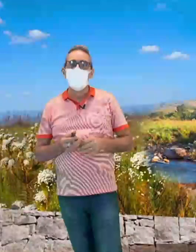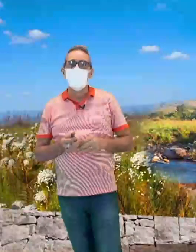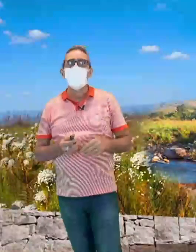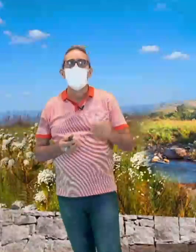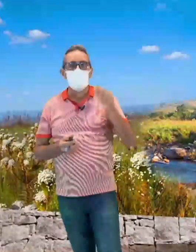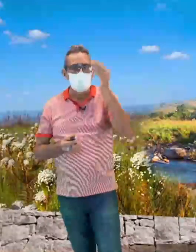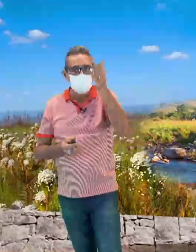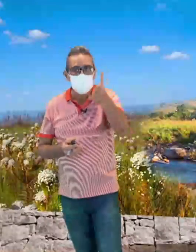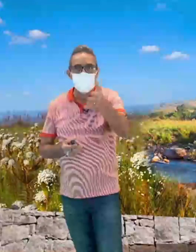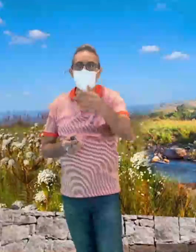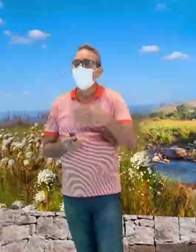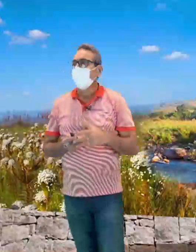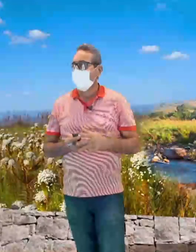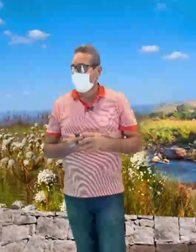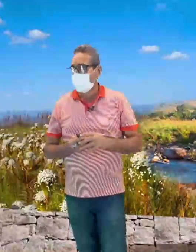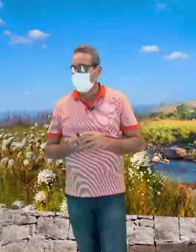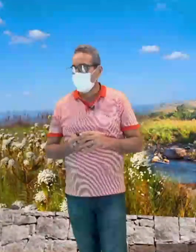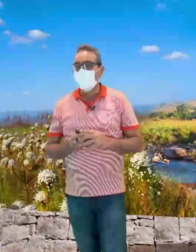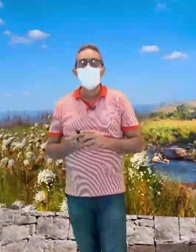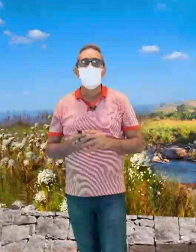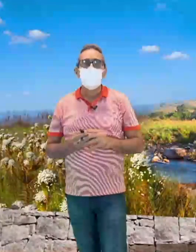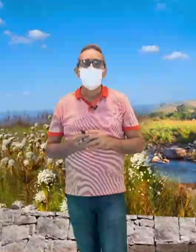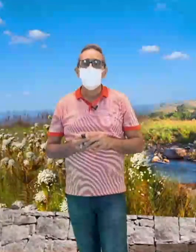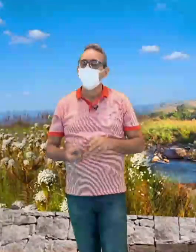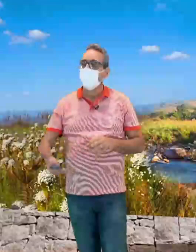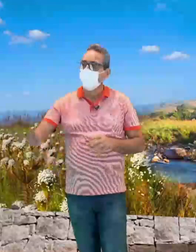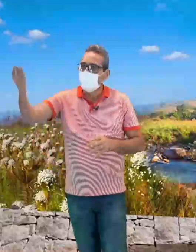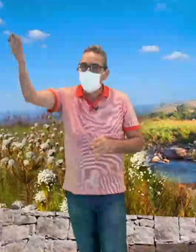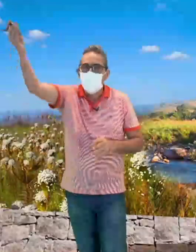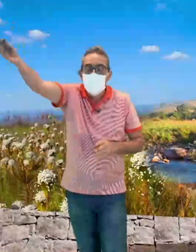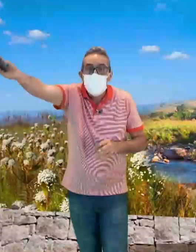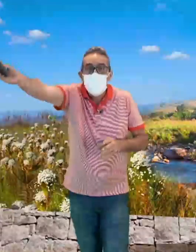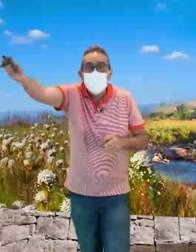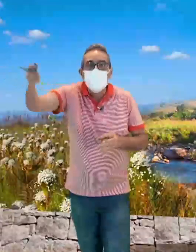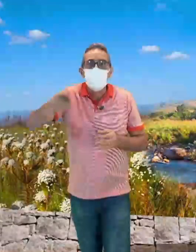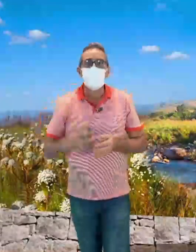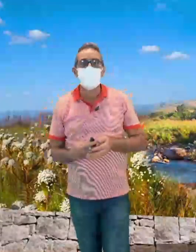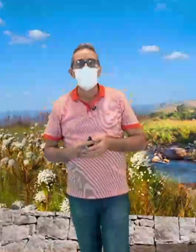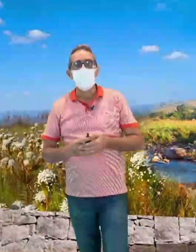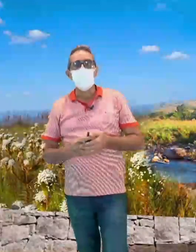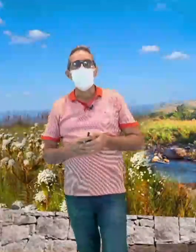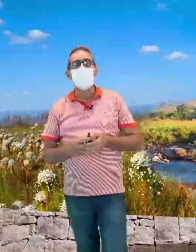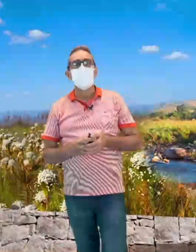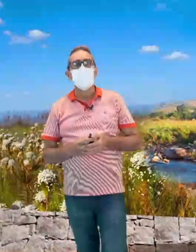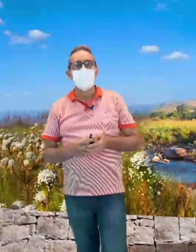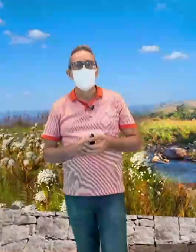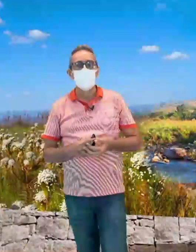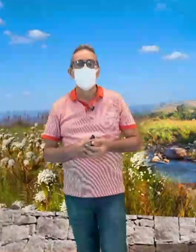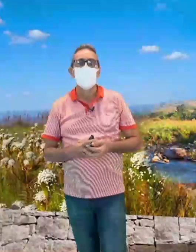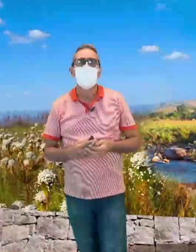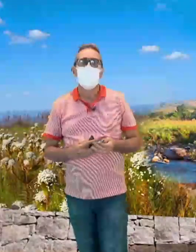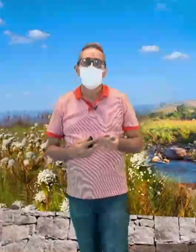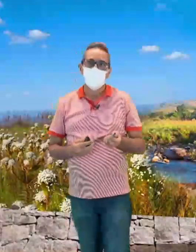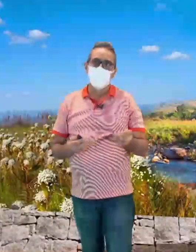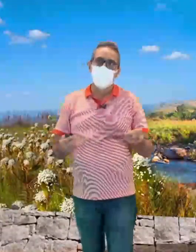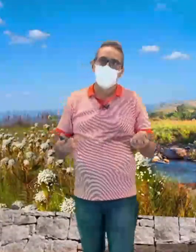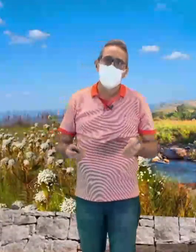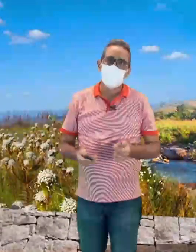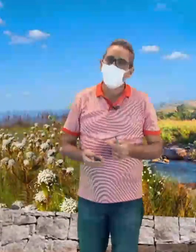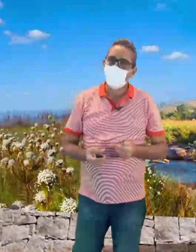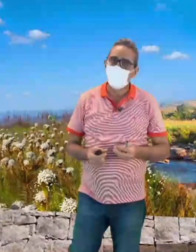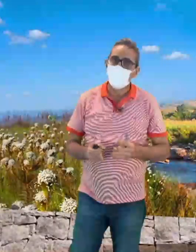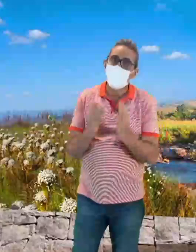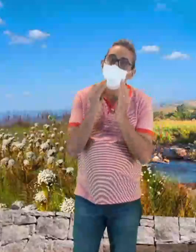embora também. Devido a quê? Ao avanço da medicina. Portanto, isso tu vai falar na Europa, lá no século